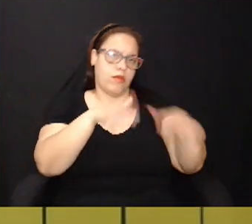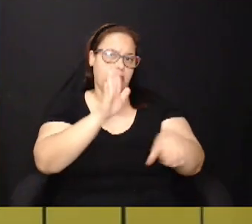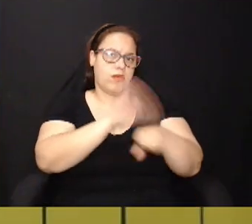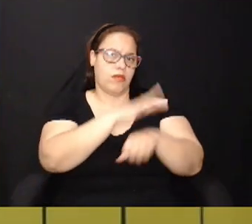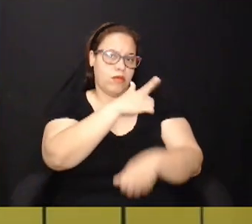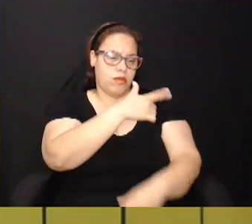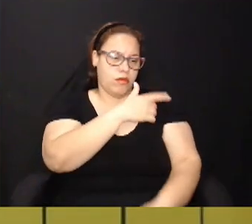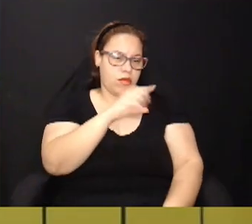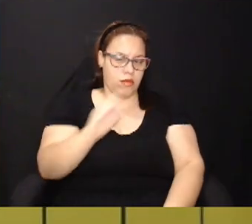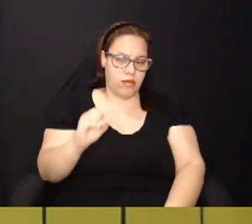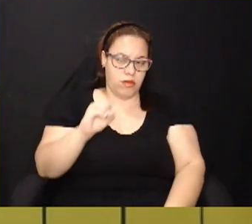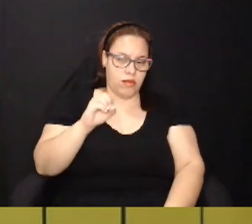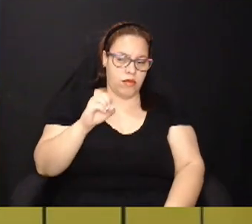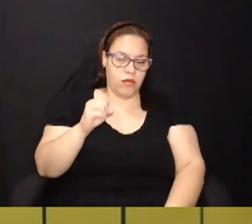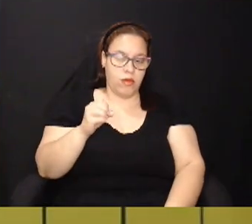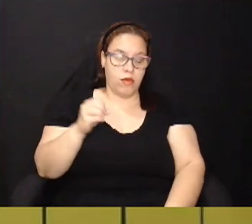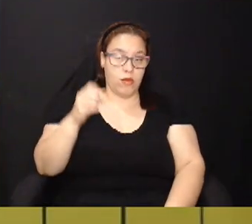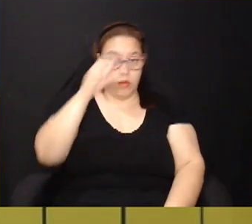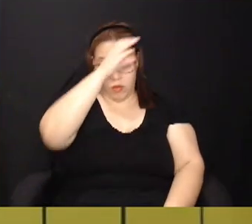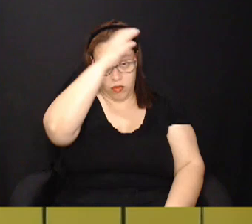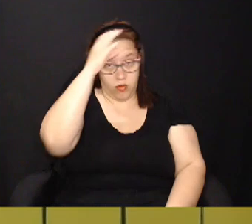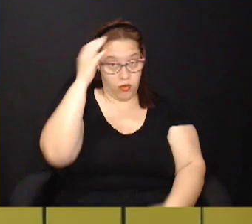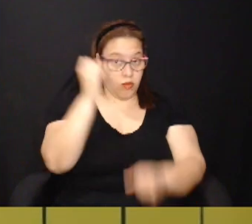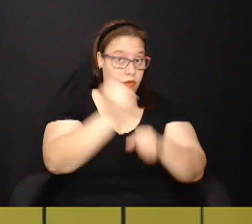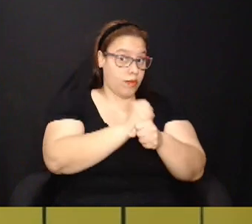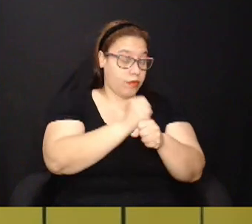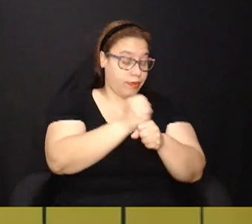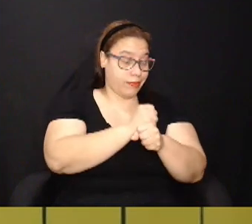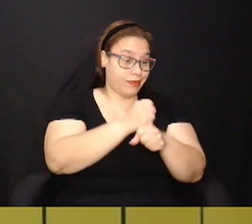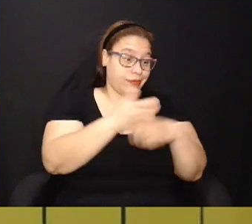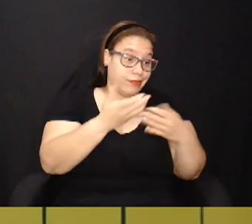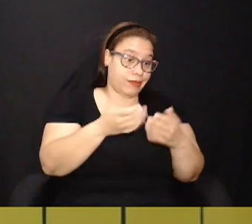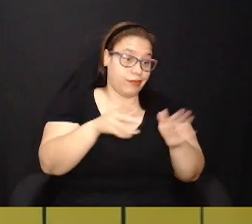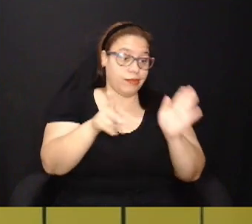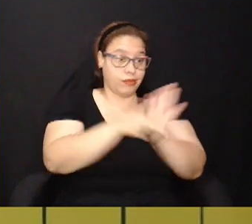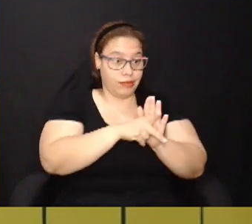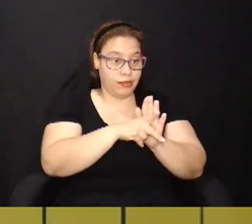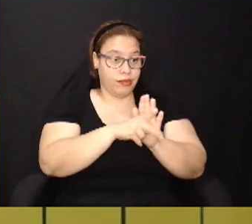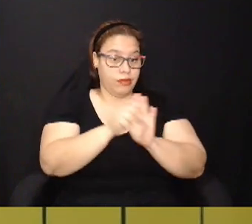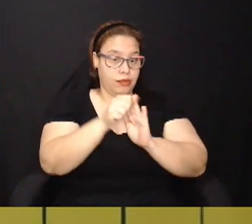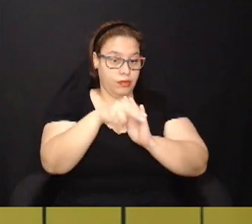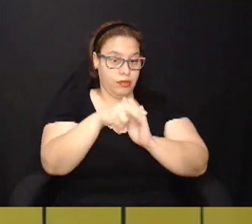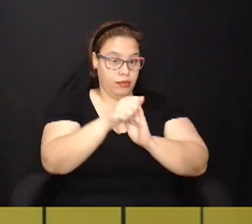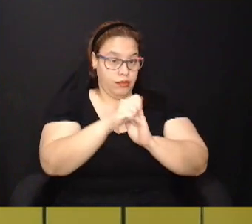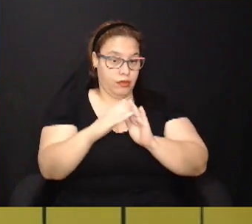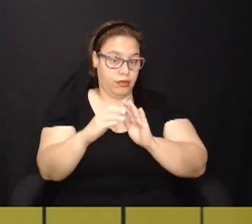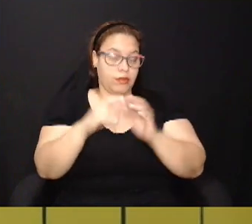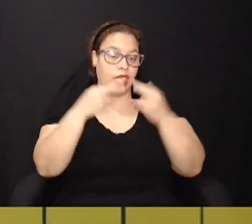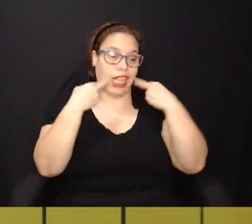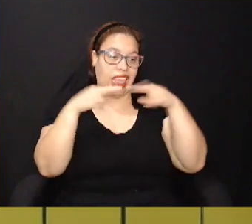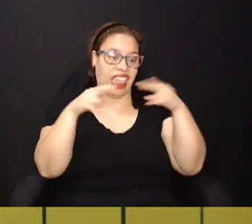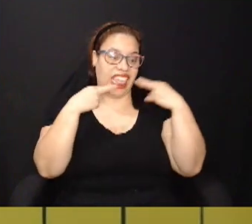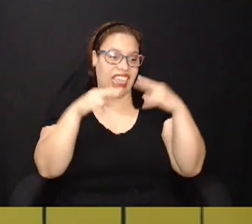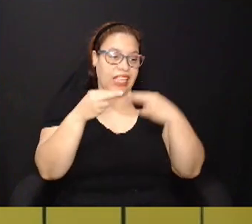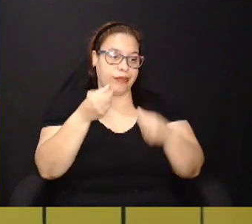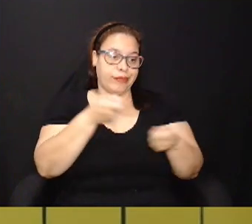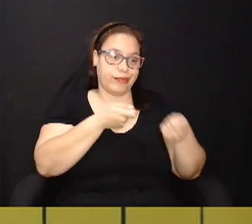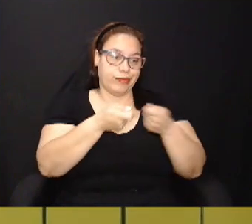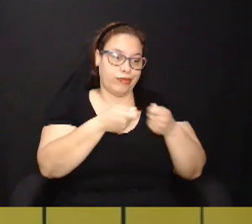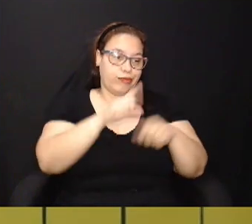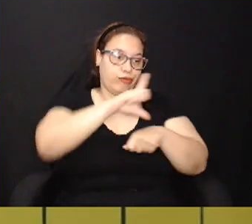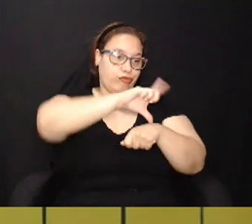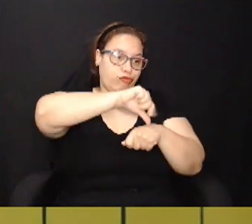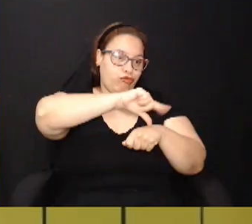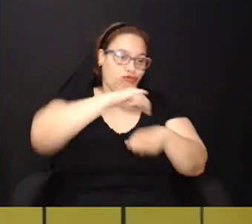de passageiros por ano. E, segundo a própria agência, grande parte das reclamações está relacionada a atrasos de voos